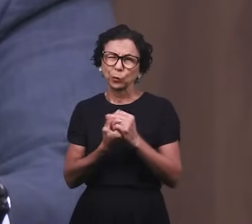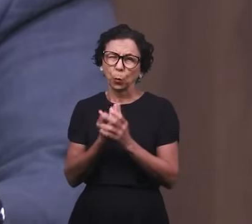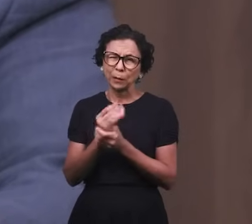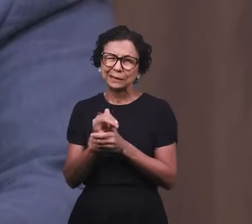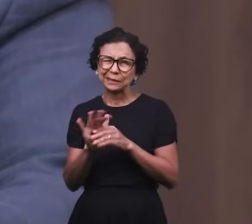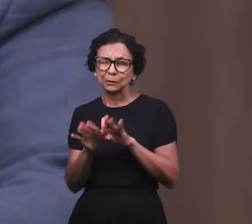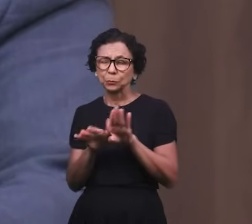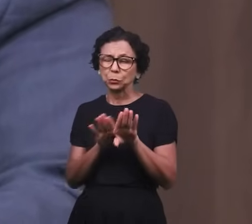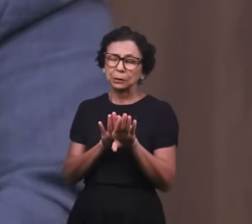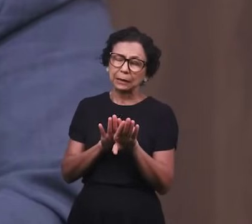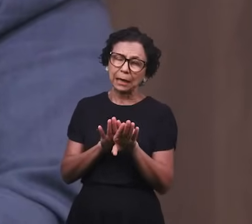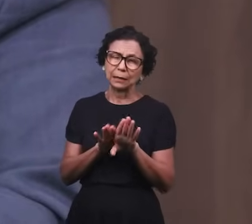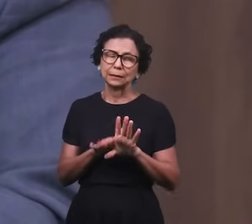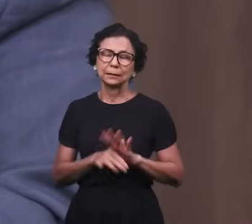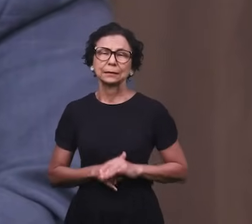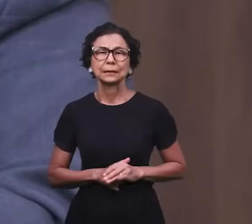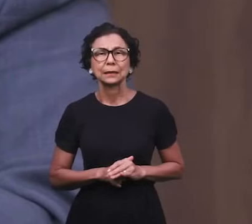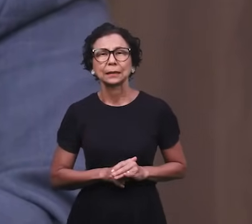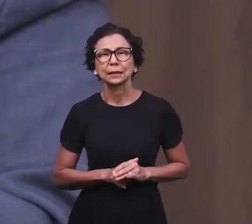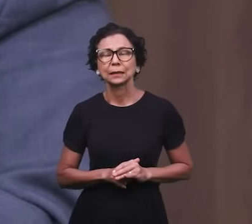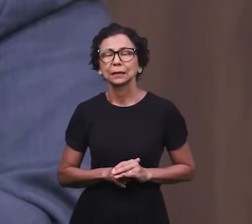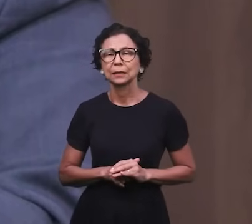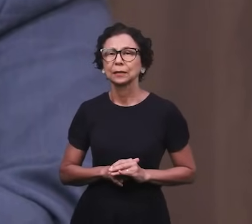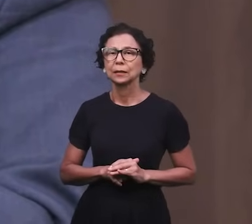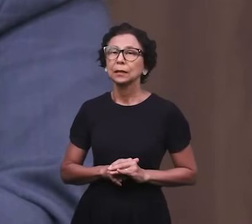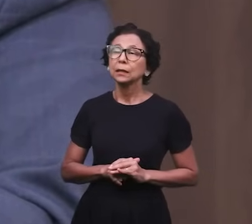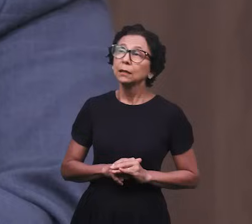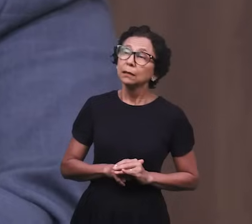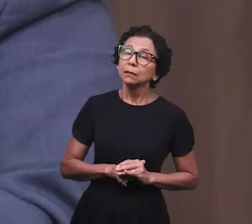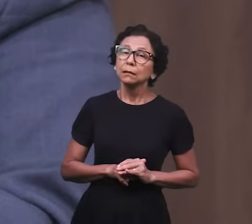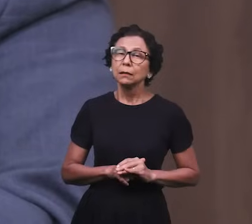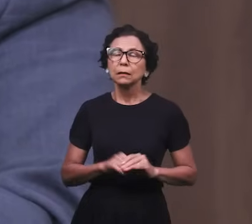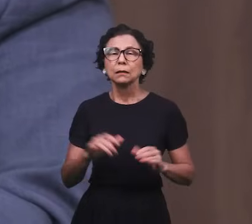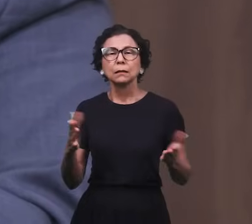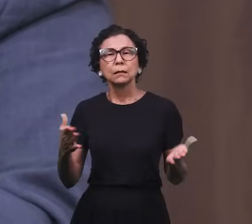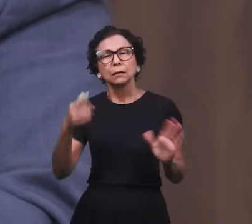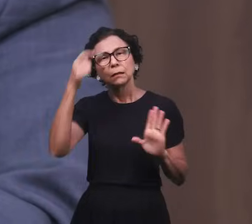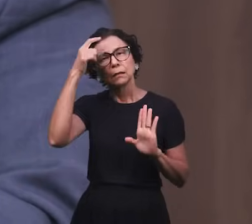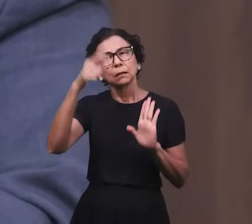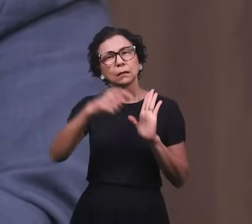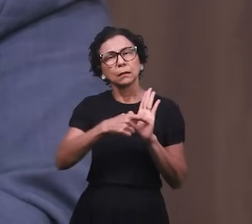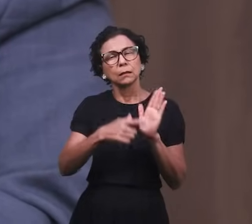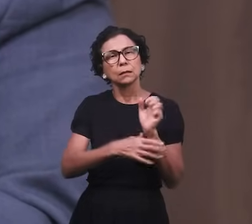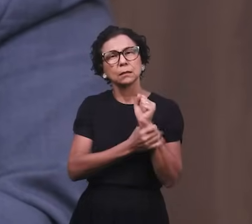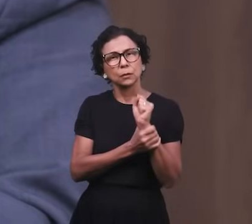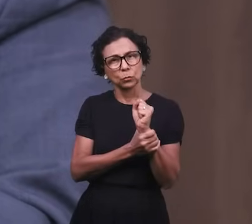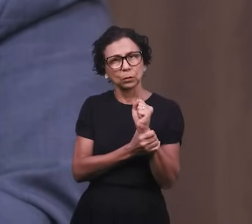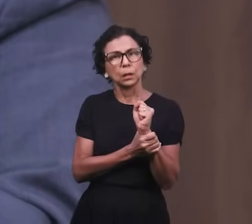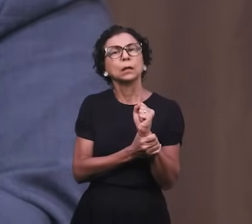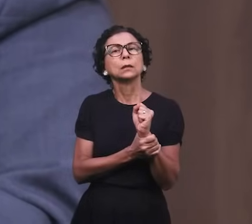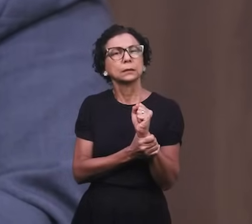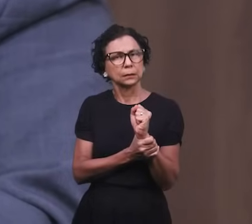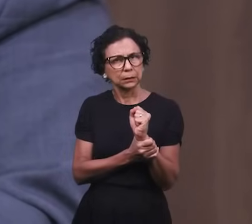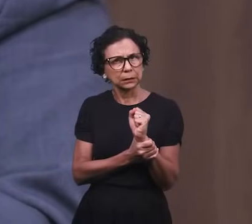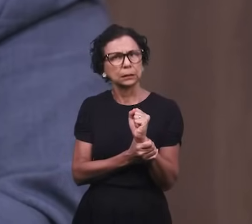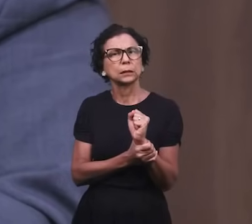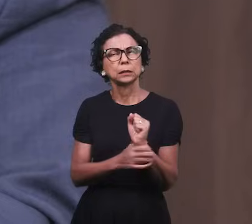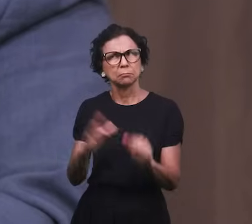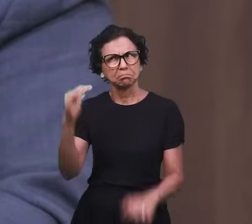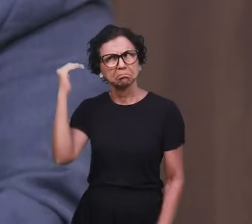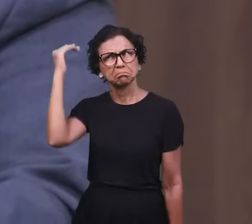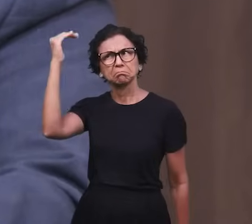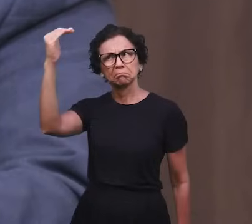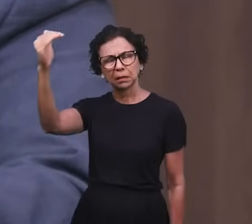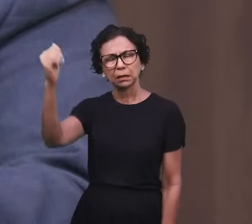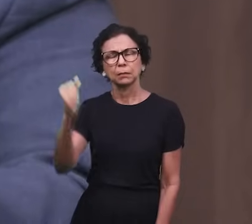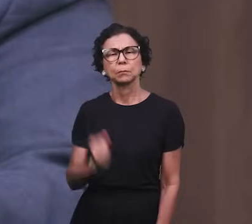é 100% seguro. Tudo tem níveis de segurança. Então, o nível de segurança da inteligência artificial é alto. Nós podemos